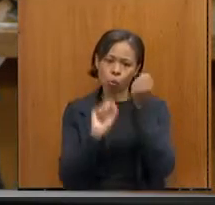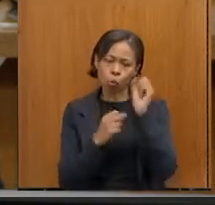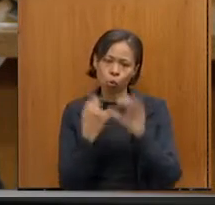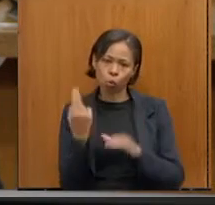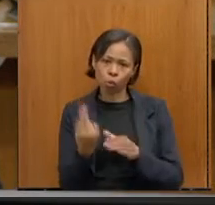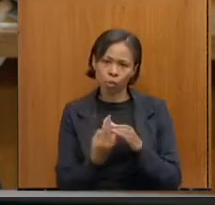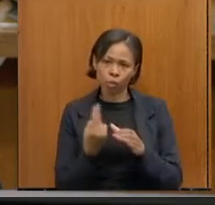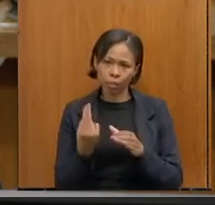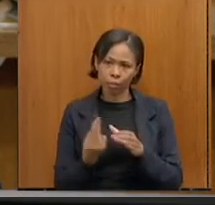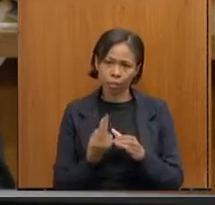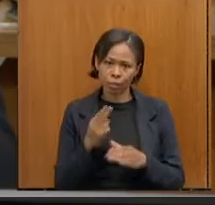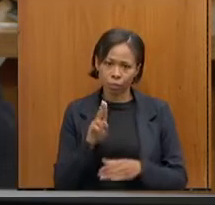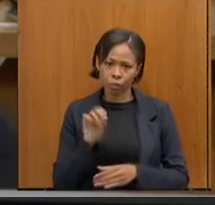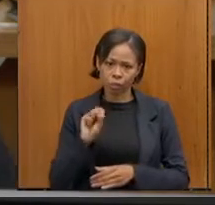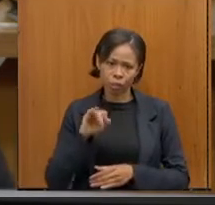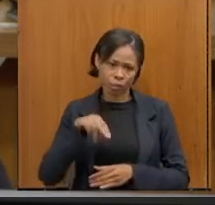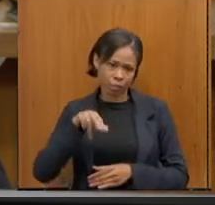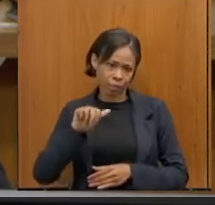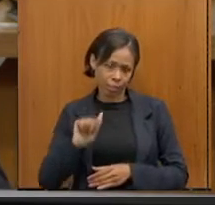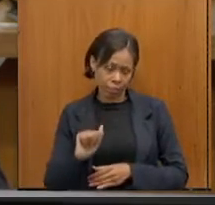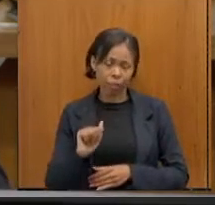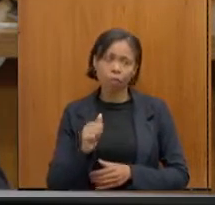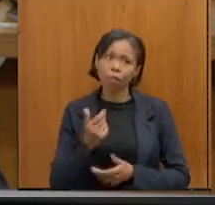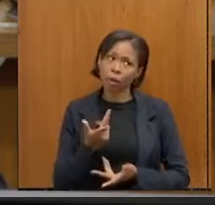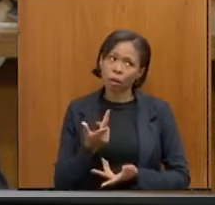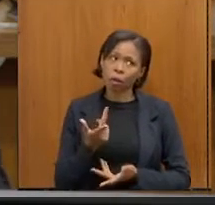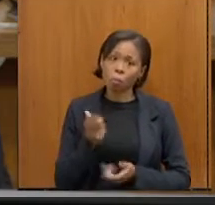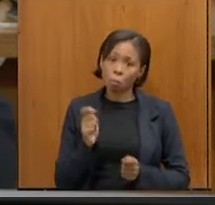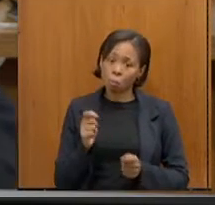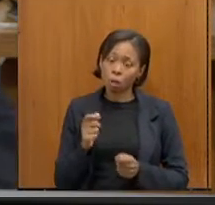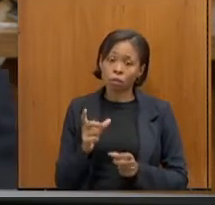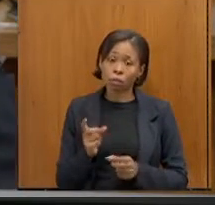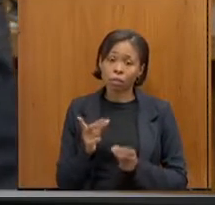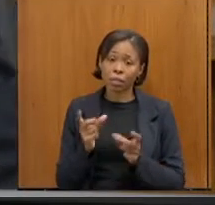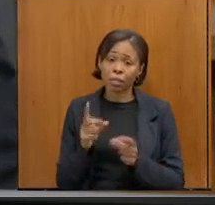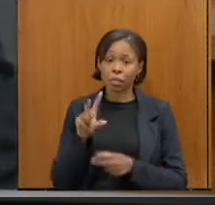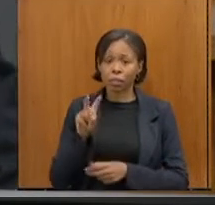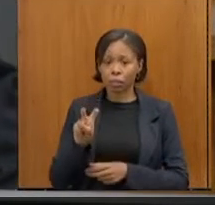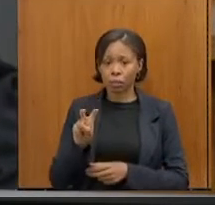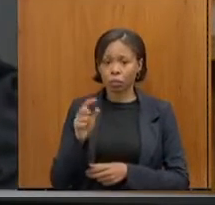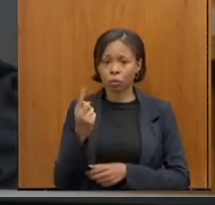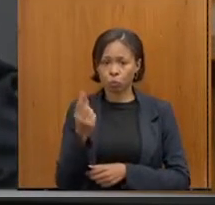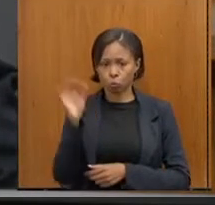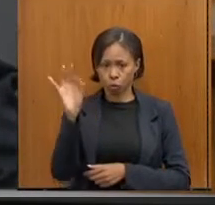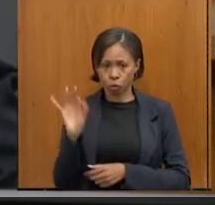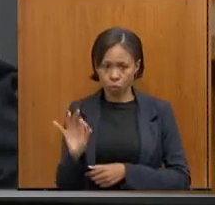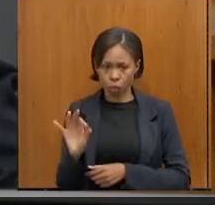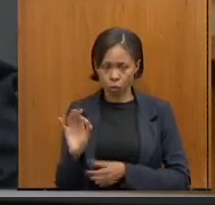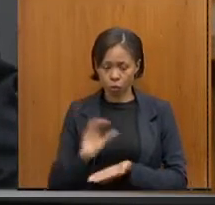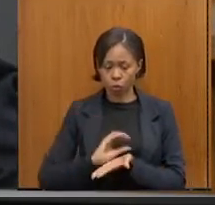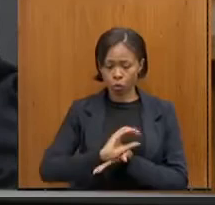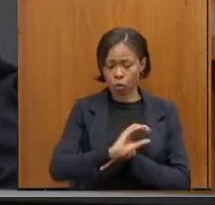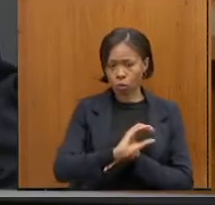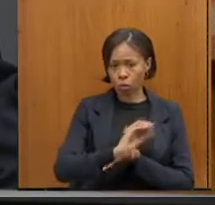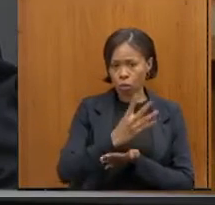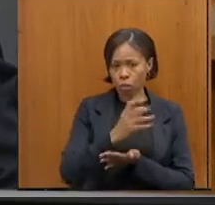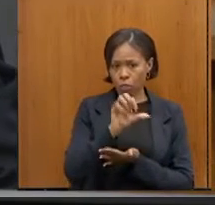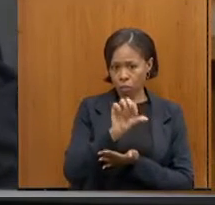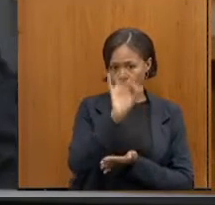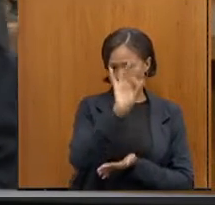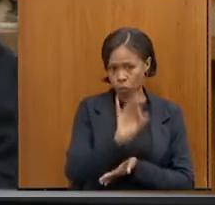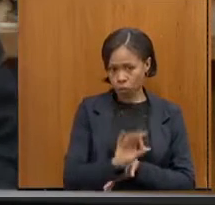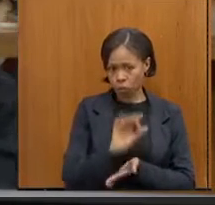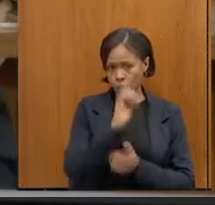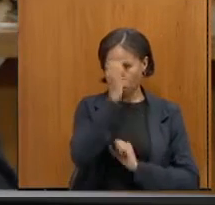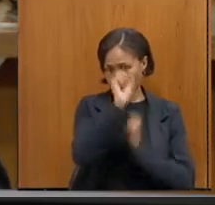a possibilidade de se vender 51 por cento e a Cemig ficaria com 49 por cento dessas empresas